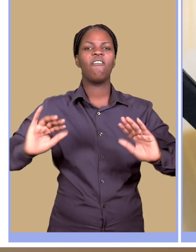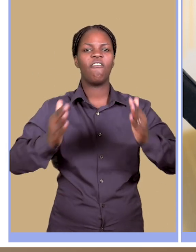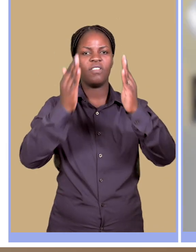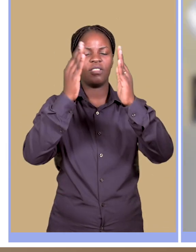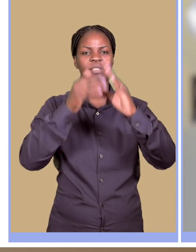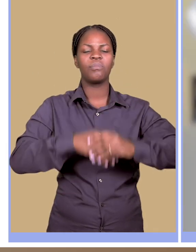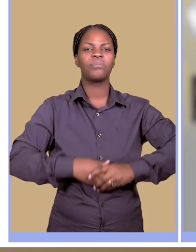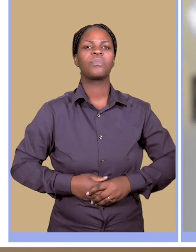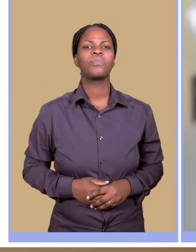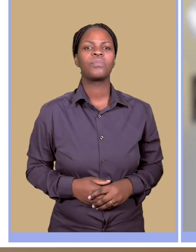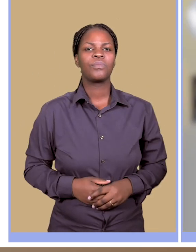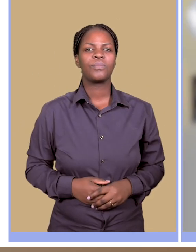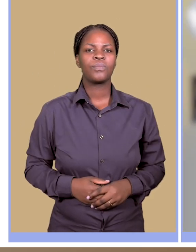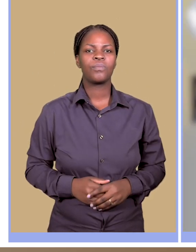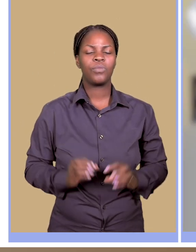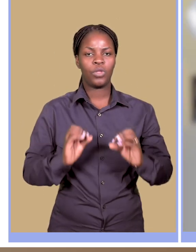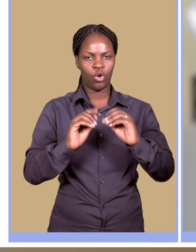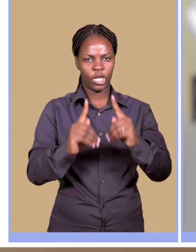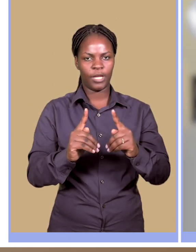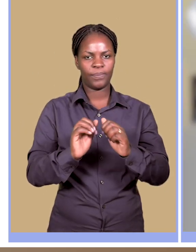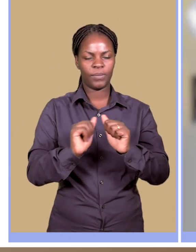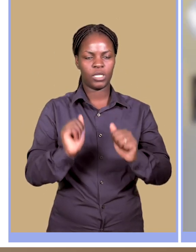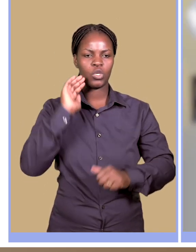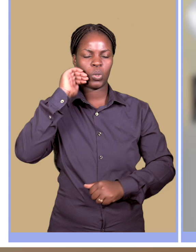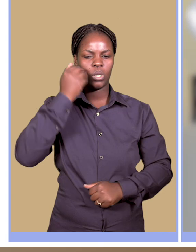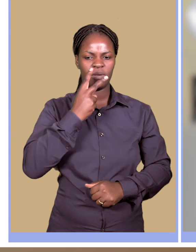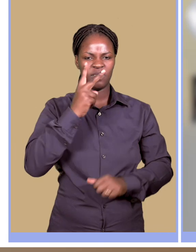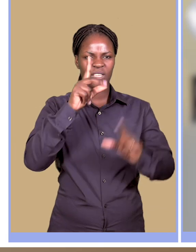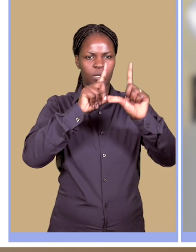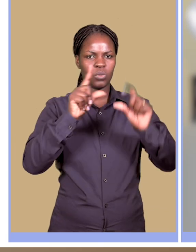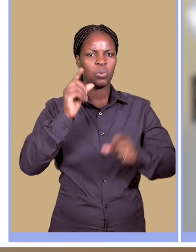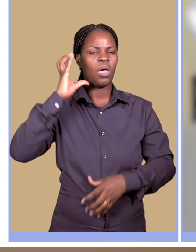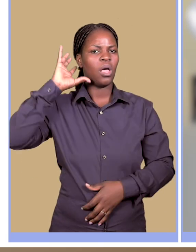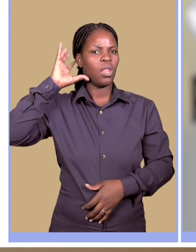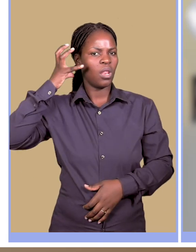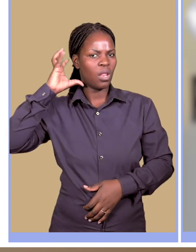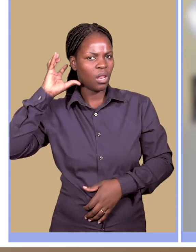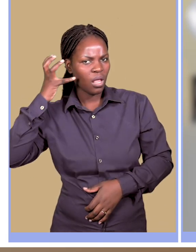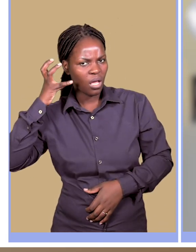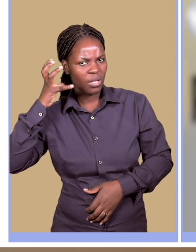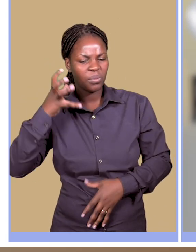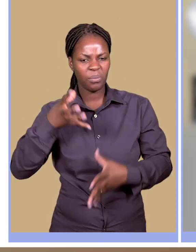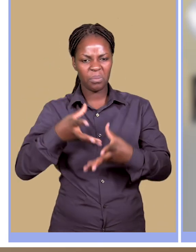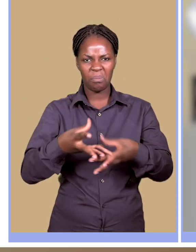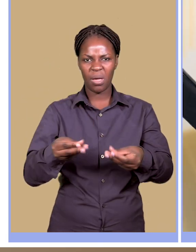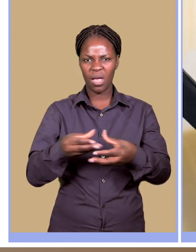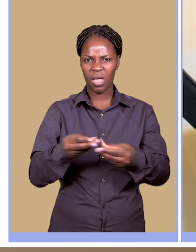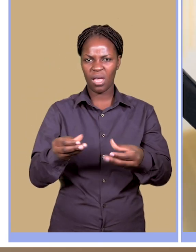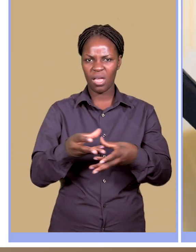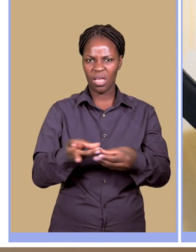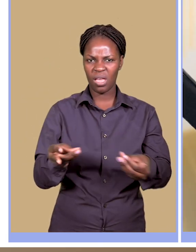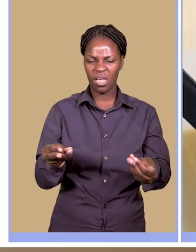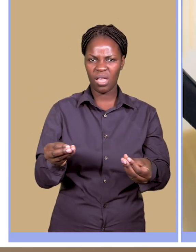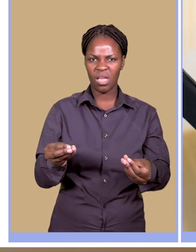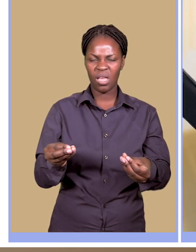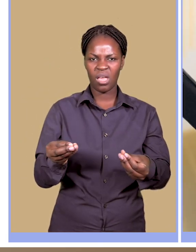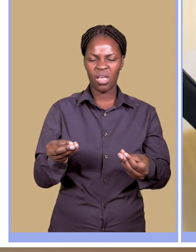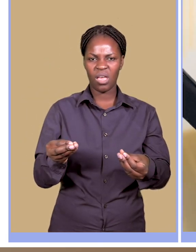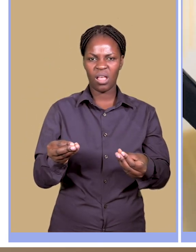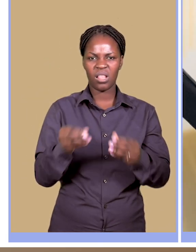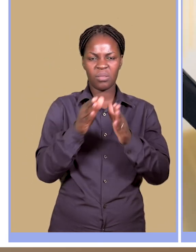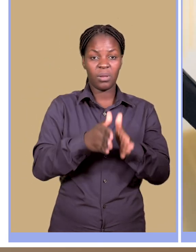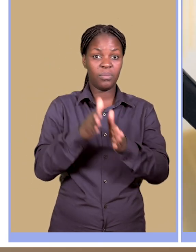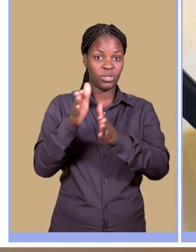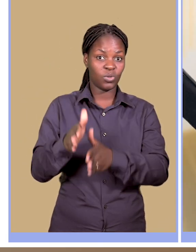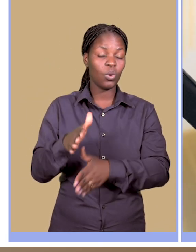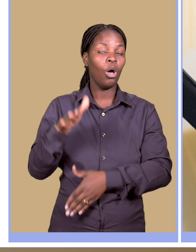hoje. Bem, quando olhamos a rádio, é um instrumento que para